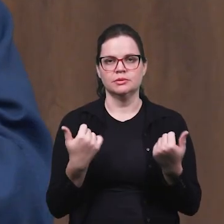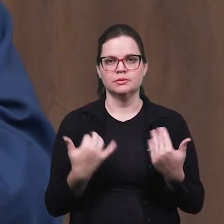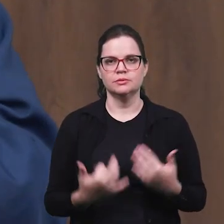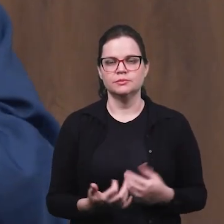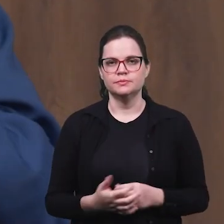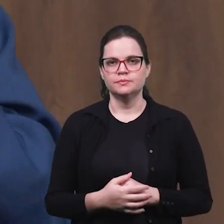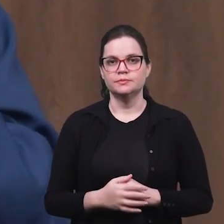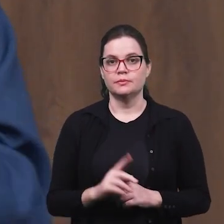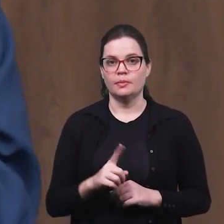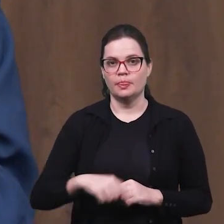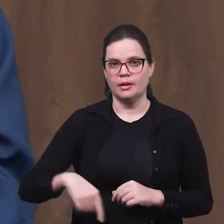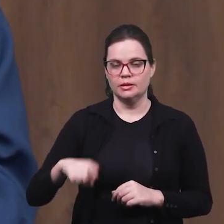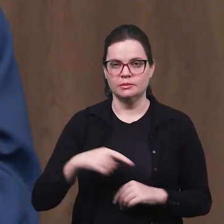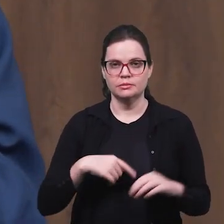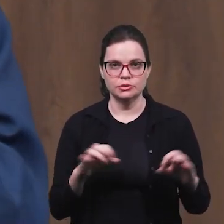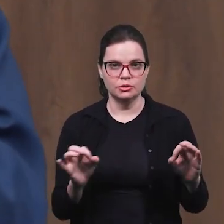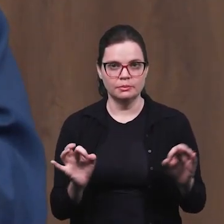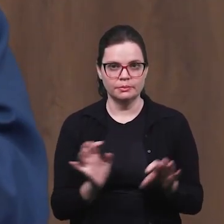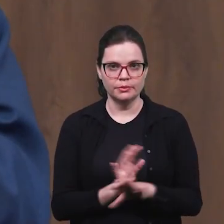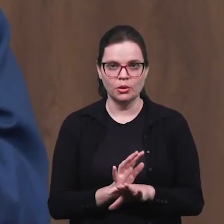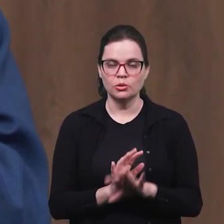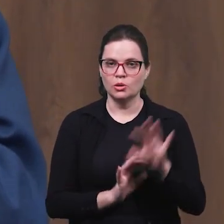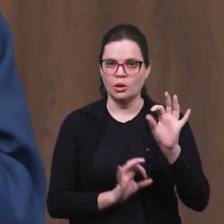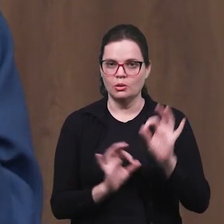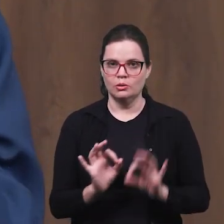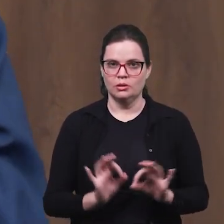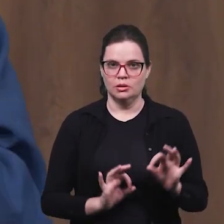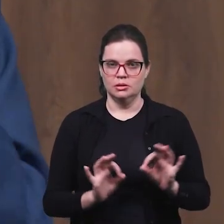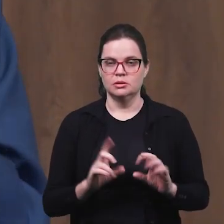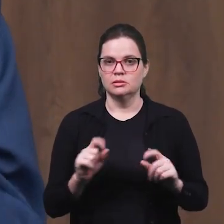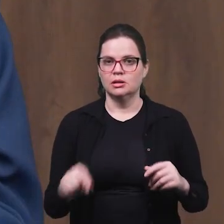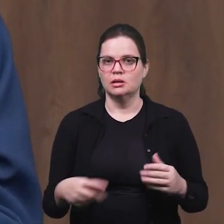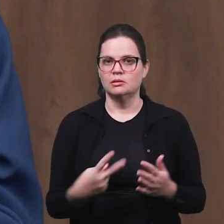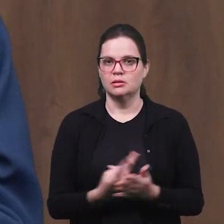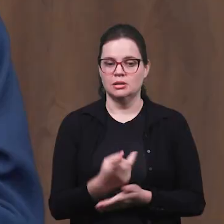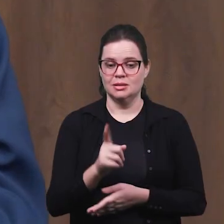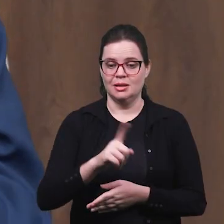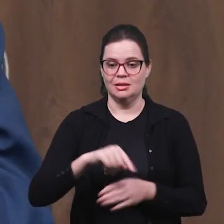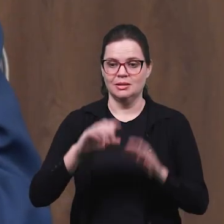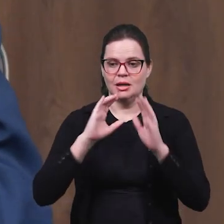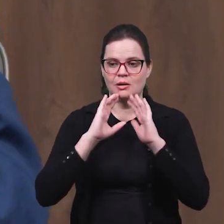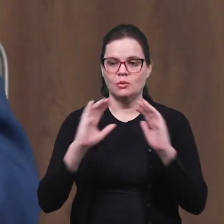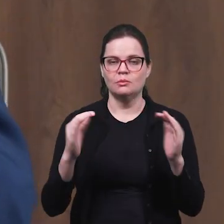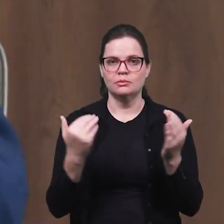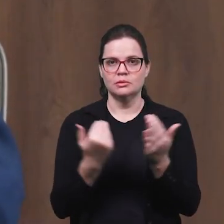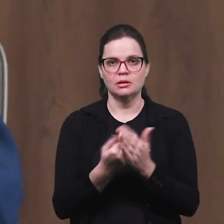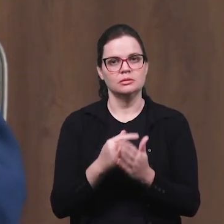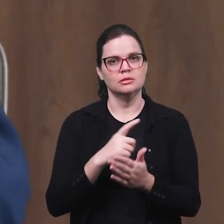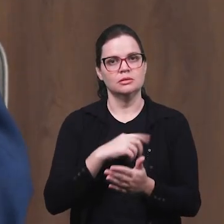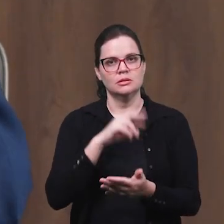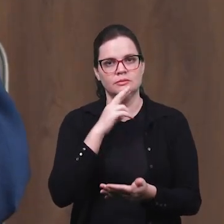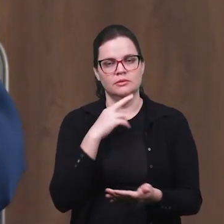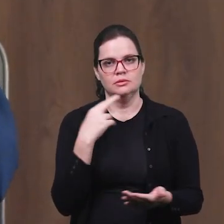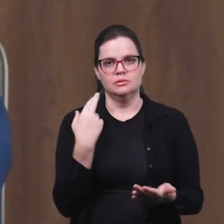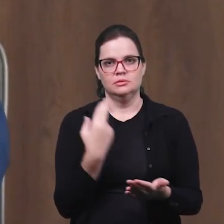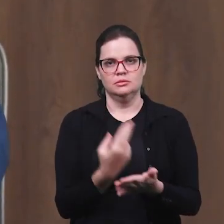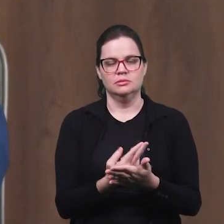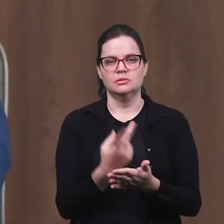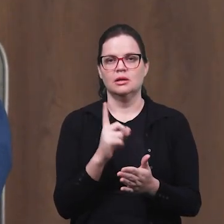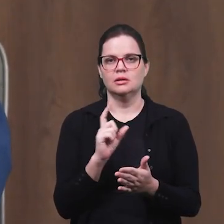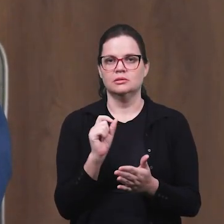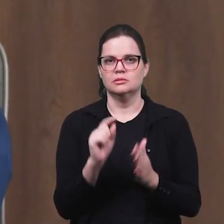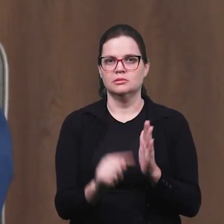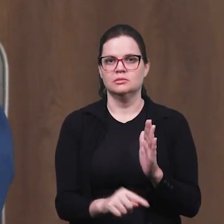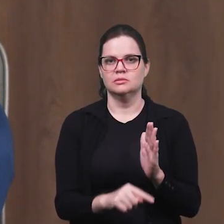e depois dessa organização começaram essas comunidades foram quem geraram